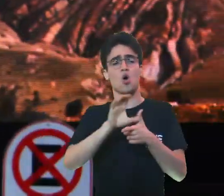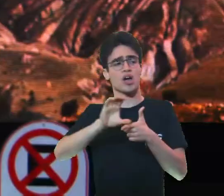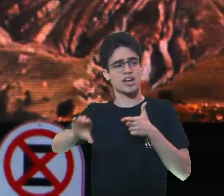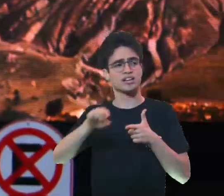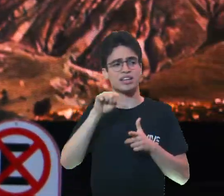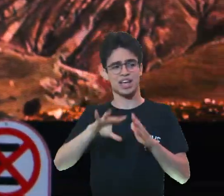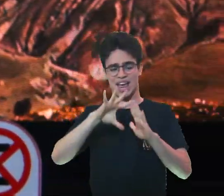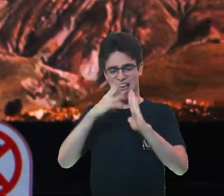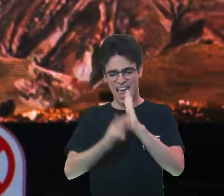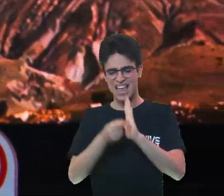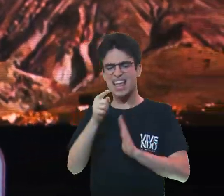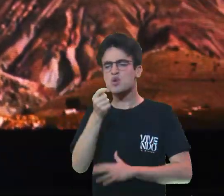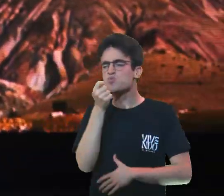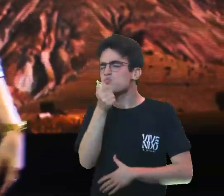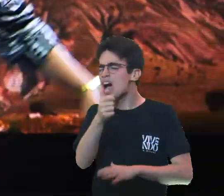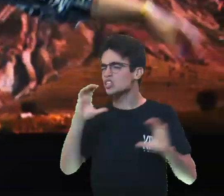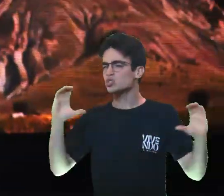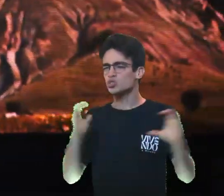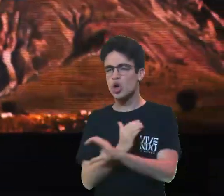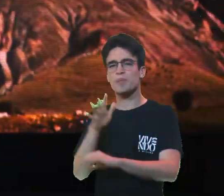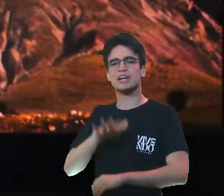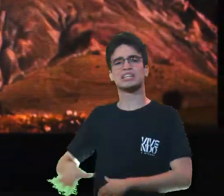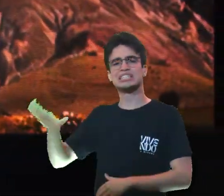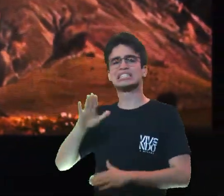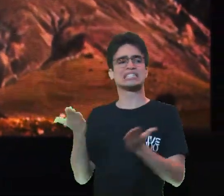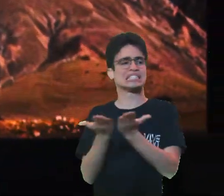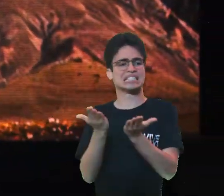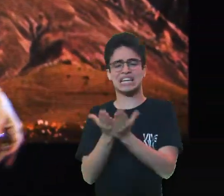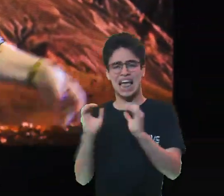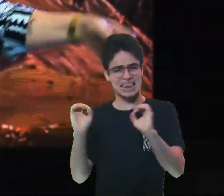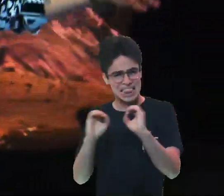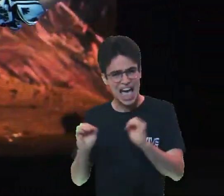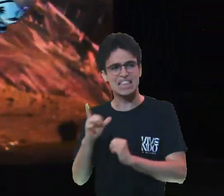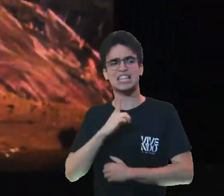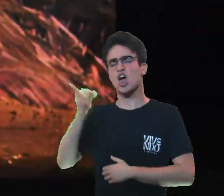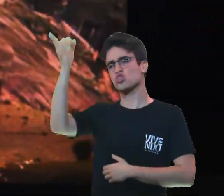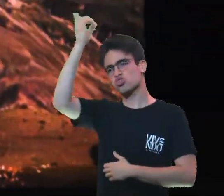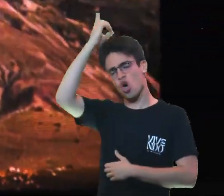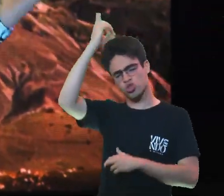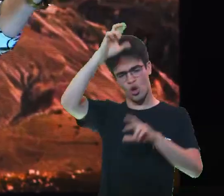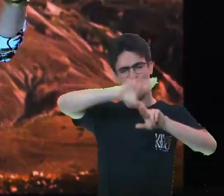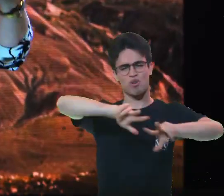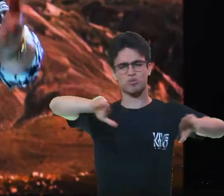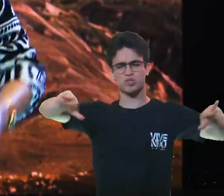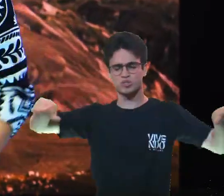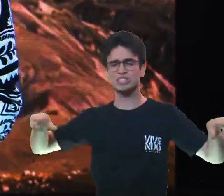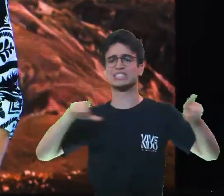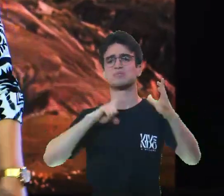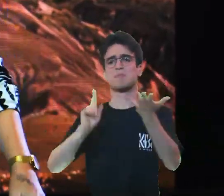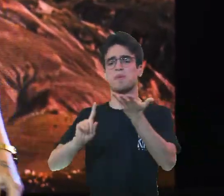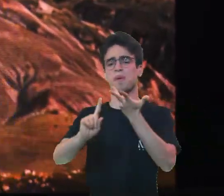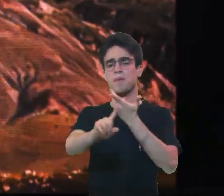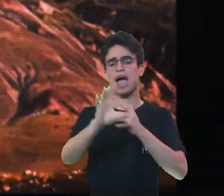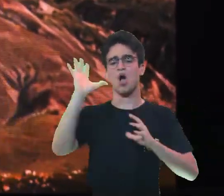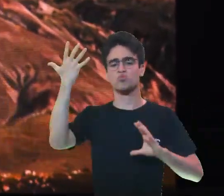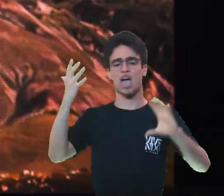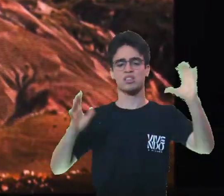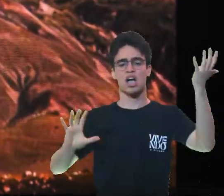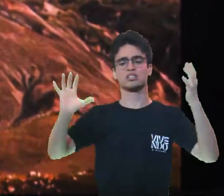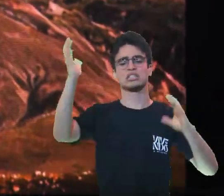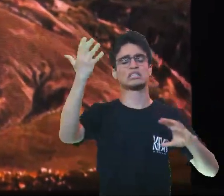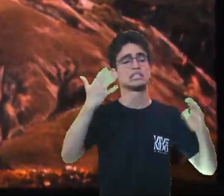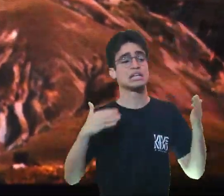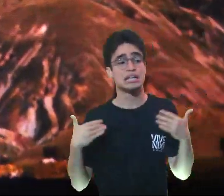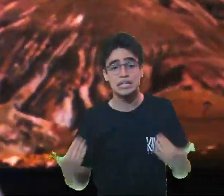que na sua totalidade gentílica, de dons diferentes, de muitas coisas acontecendo ali.